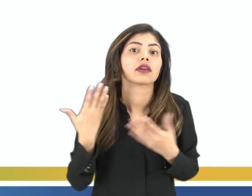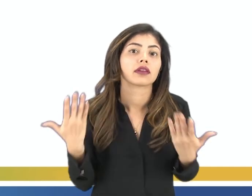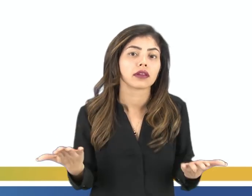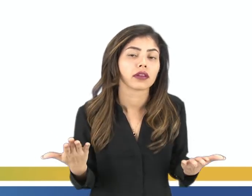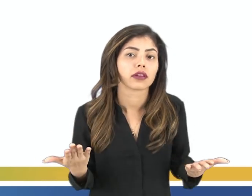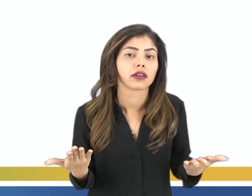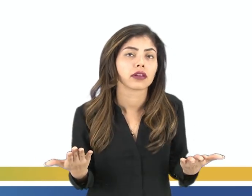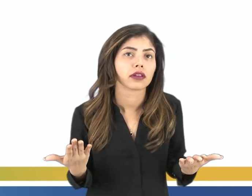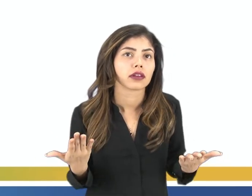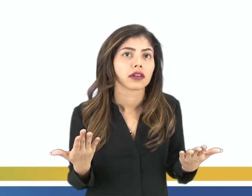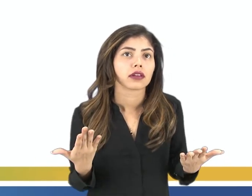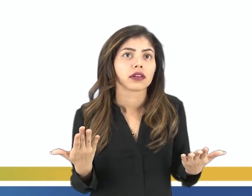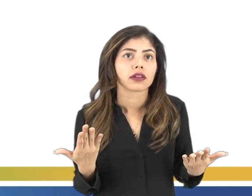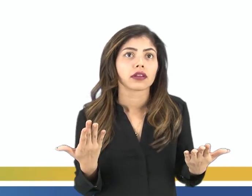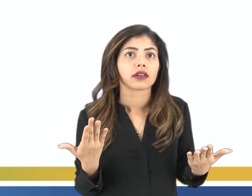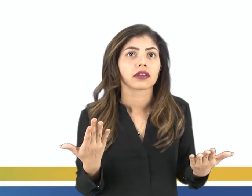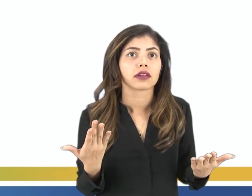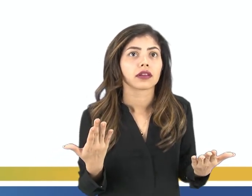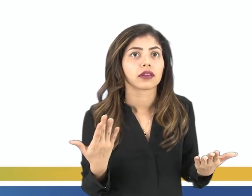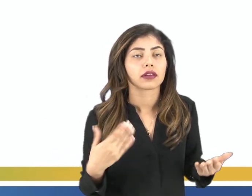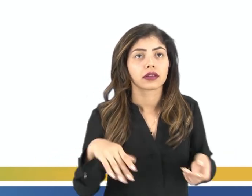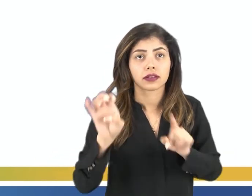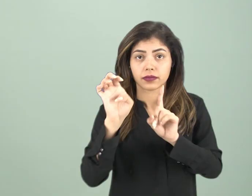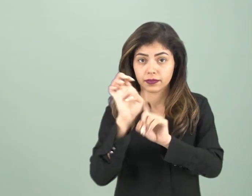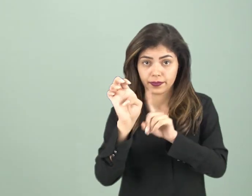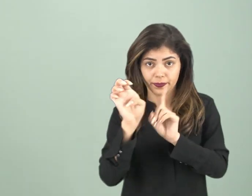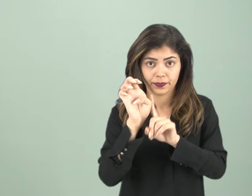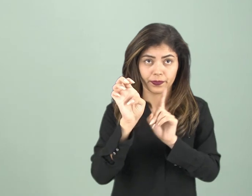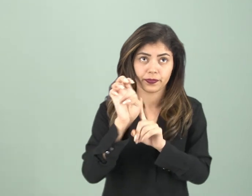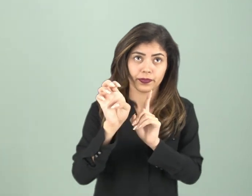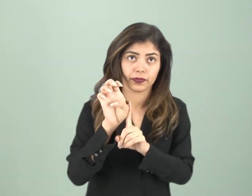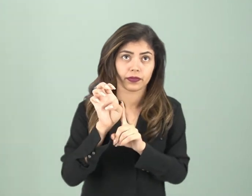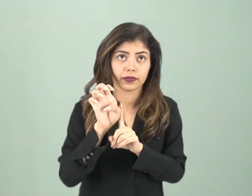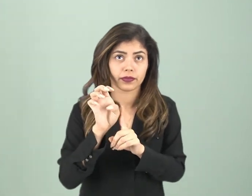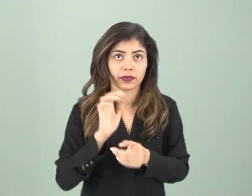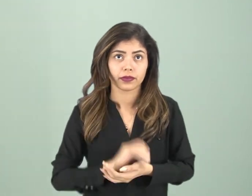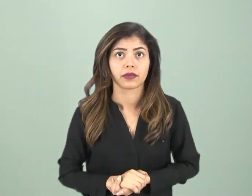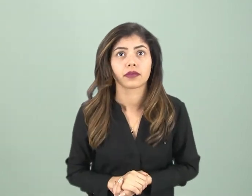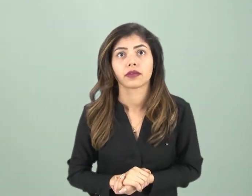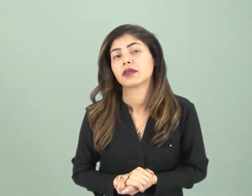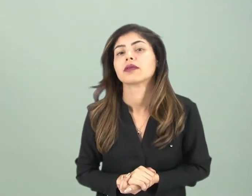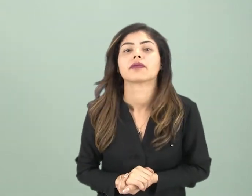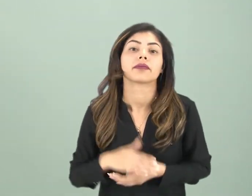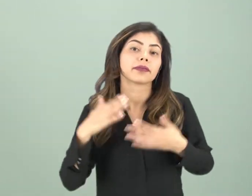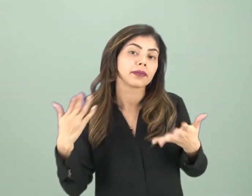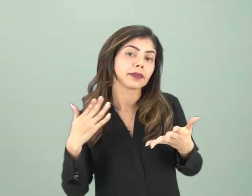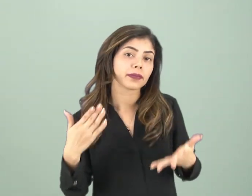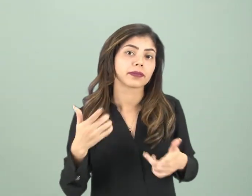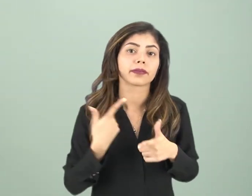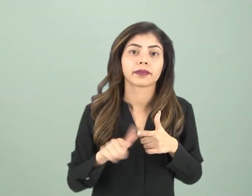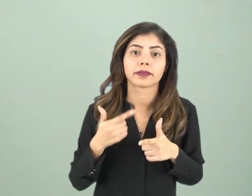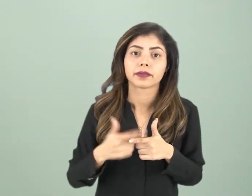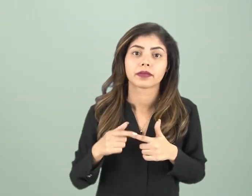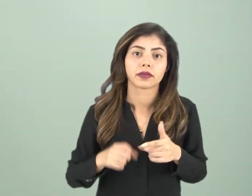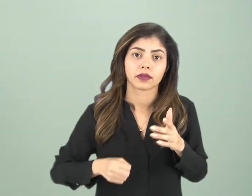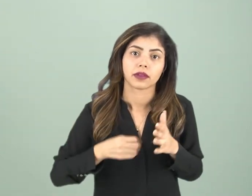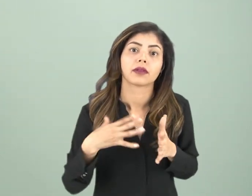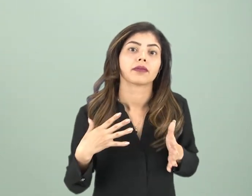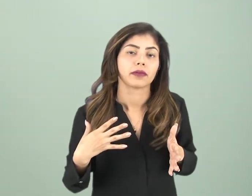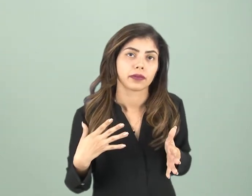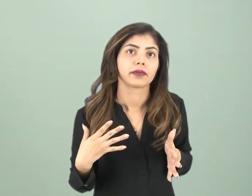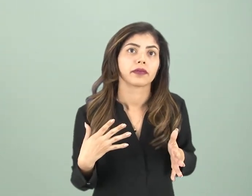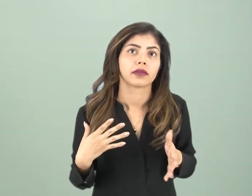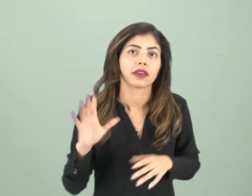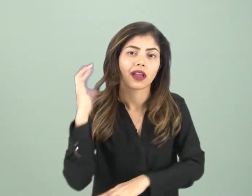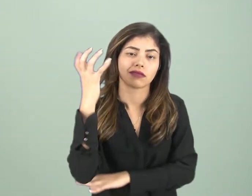correta seria a produção da pecuária, que seria uma produção que iria prejudicar e muito a questão